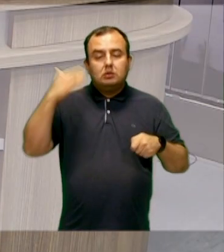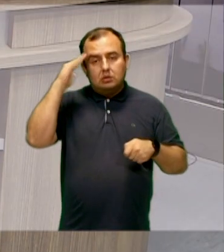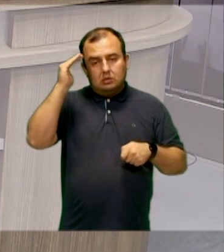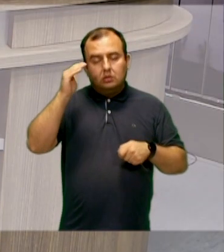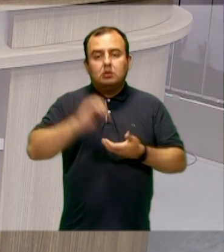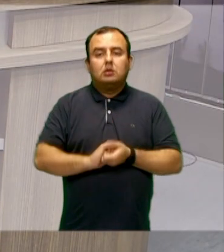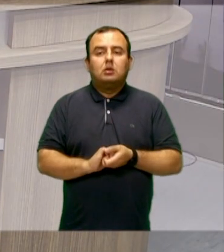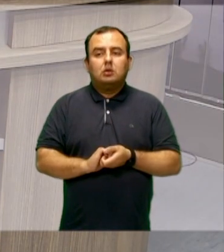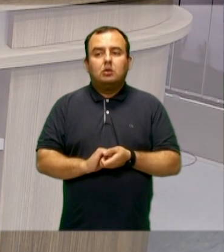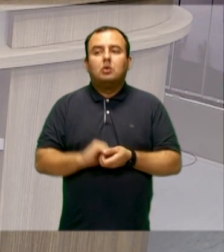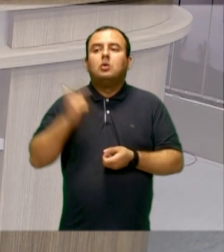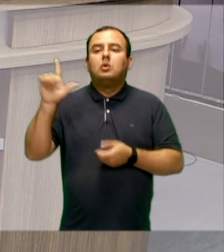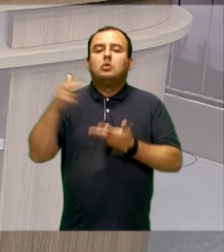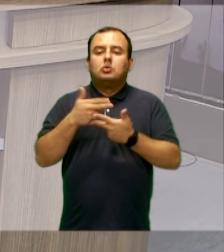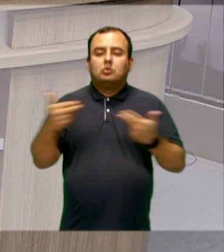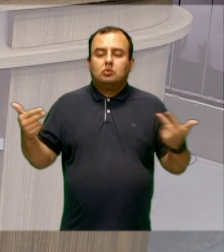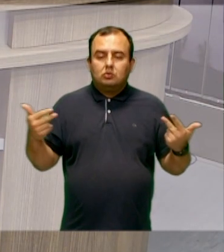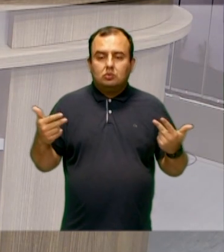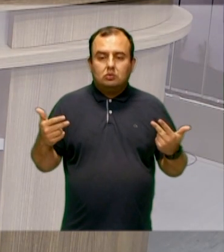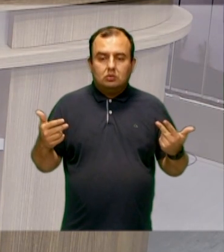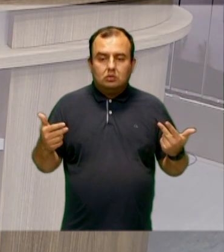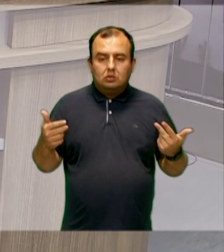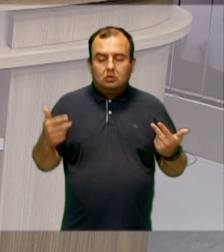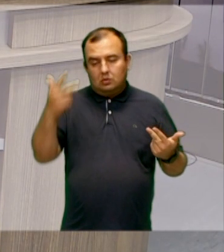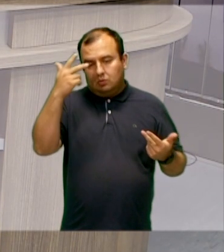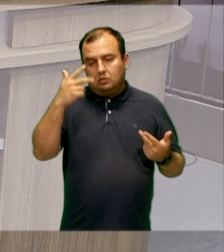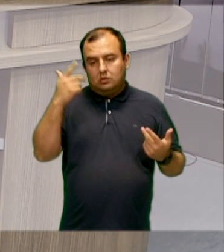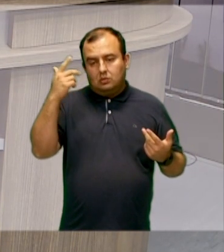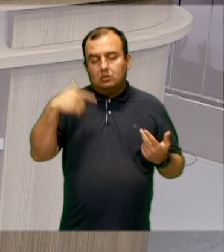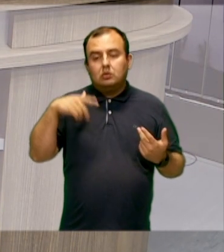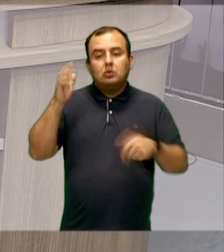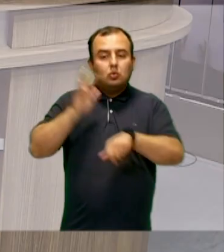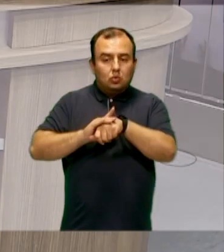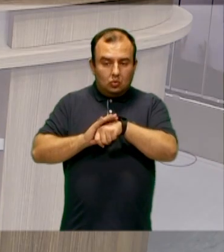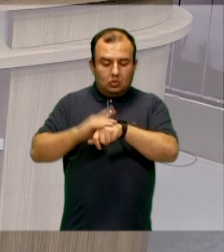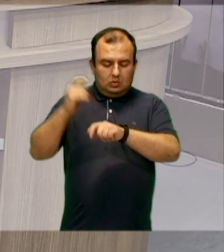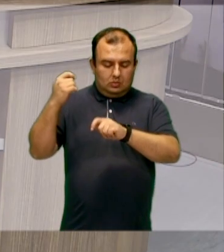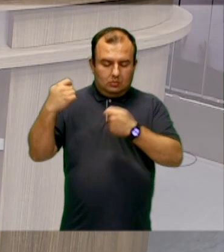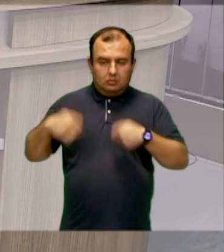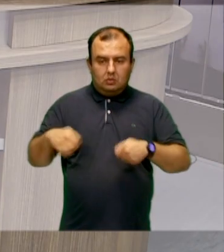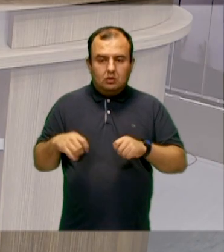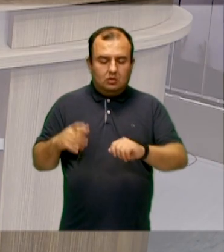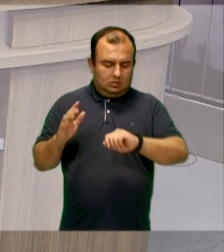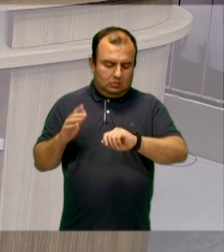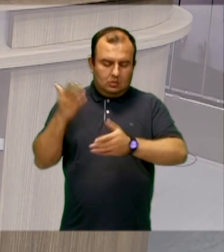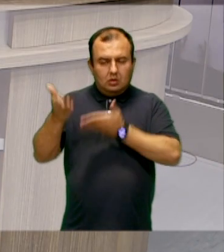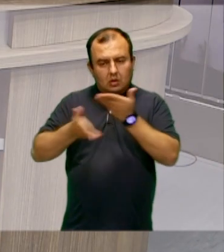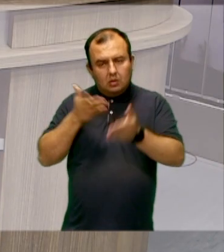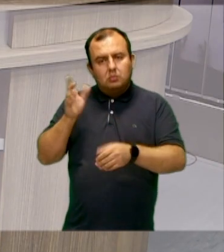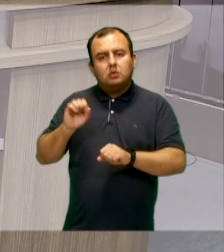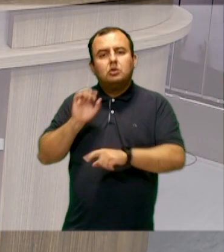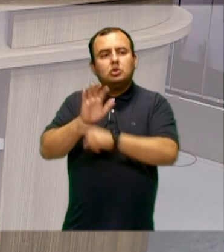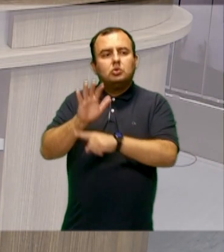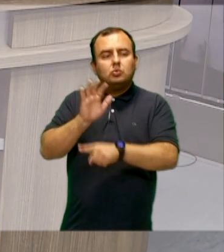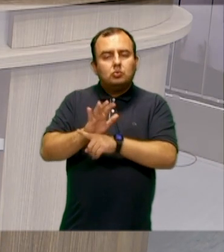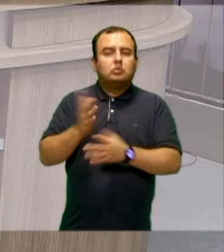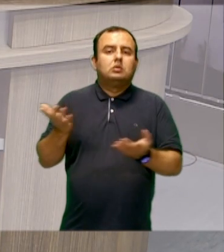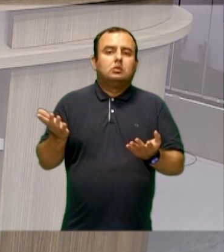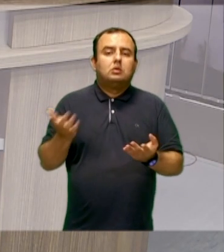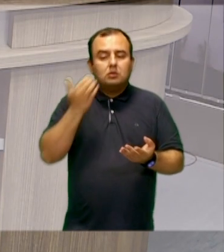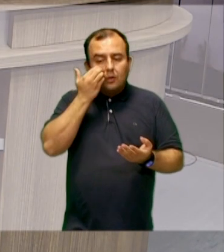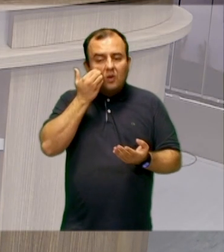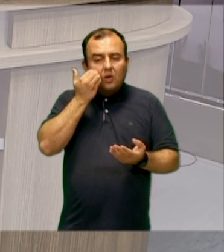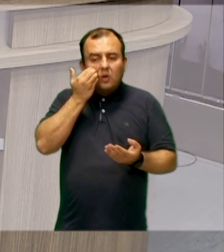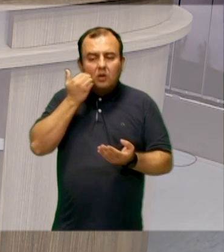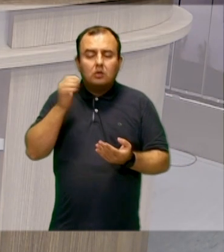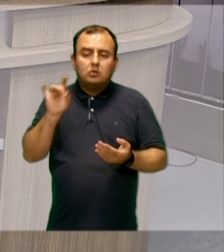né? Então, foi outra coisa que o prefeito nos pediu: olha, a pessoa que realmente está doente, que ela está passando por um problema, ela precisa se tratar, ela precisa de auxílio. Então, não é simplesmente a